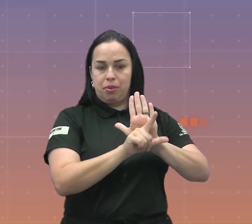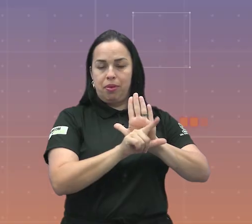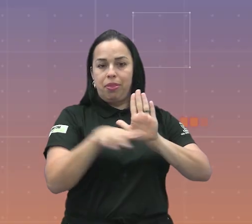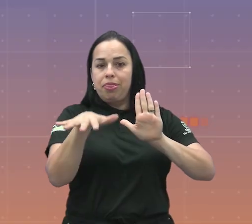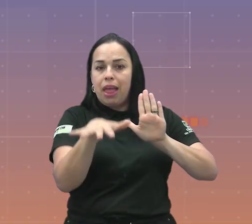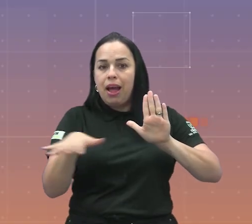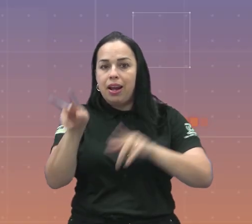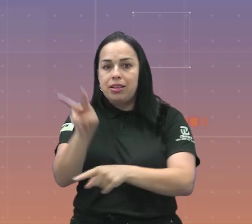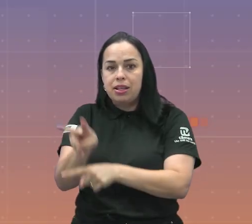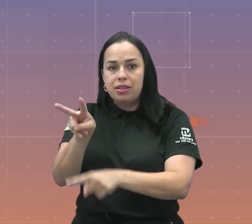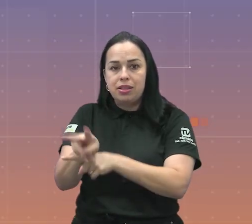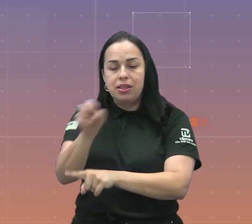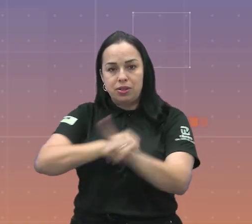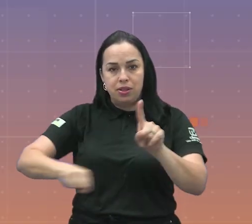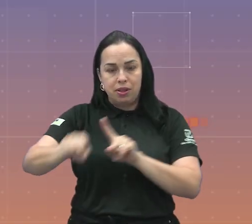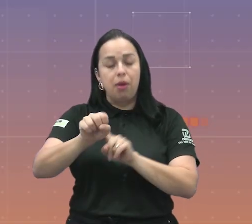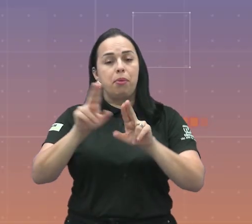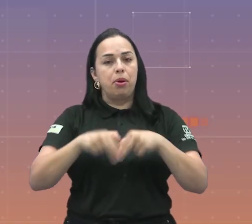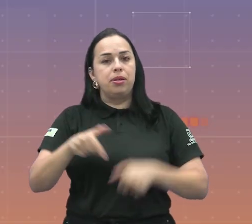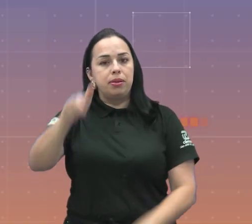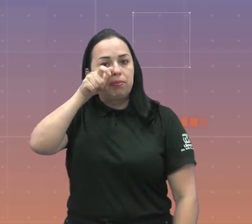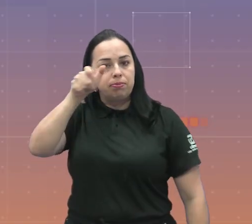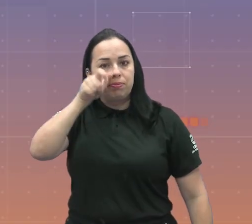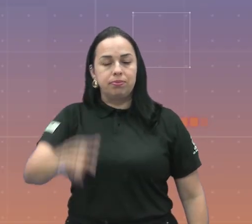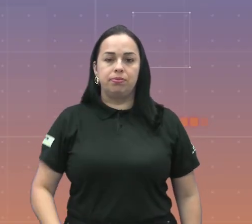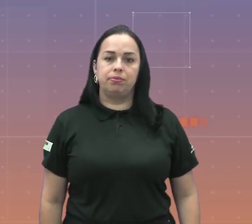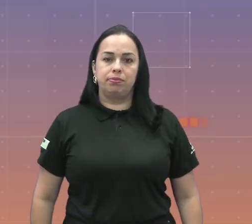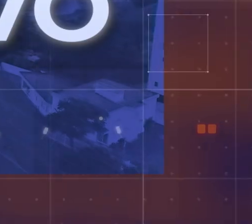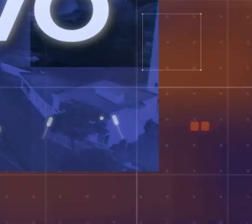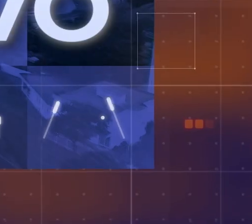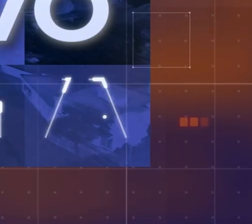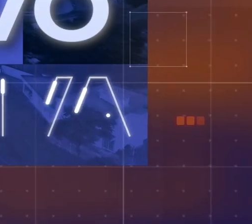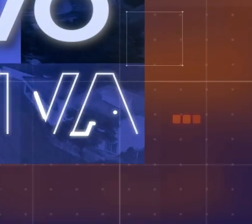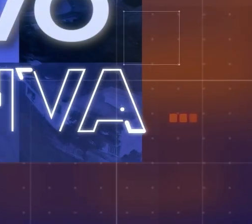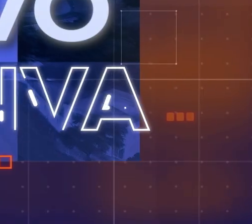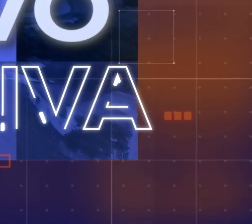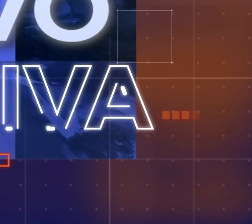na área de assistência social. Não saia daí, voltamos já!